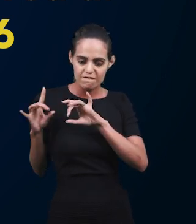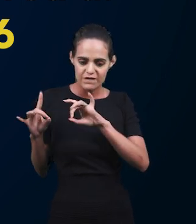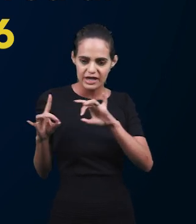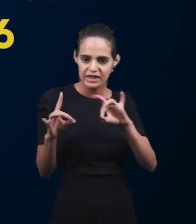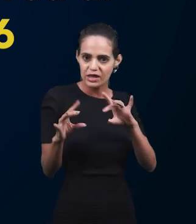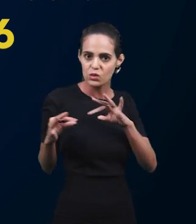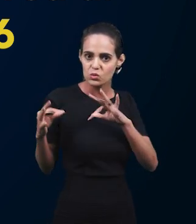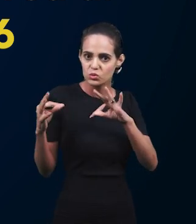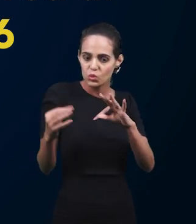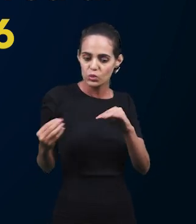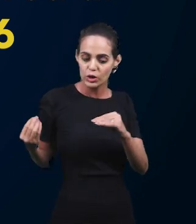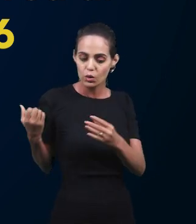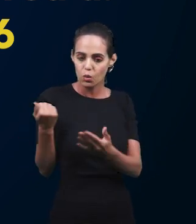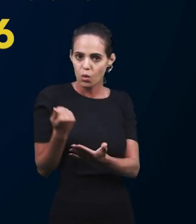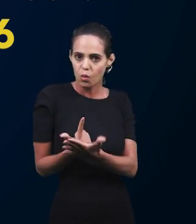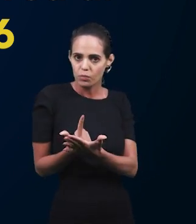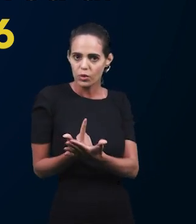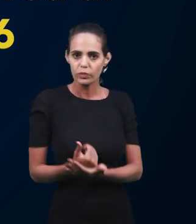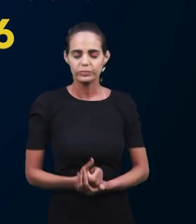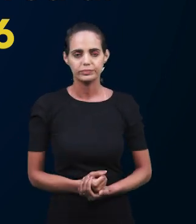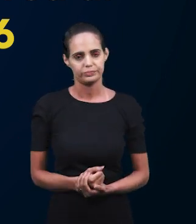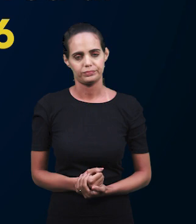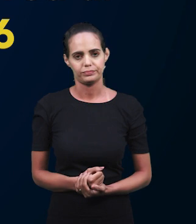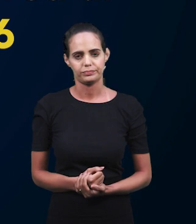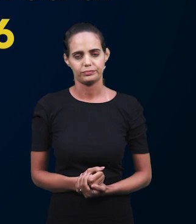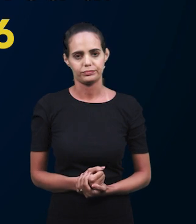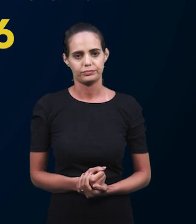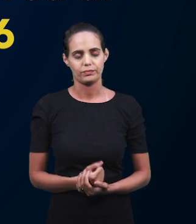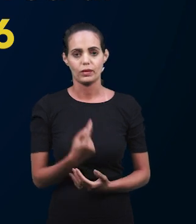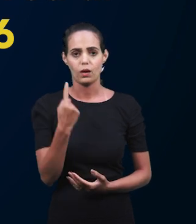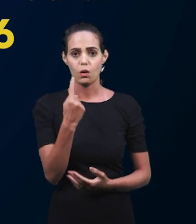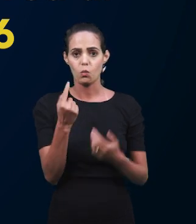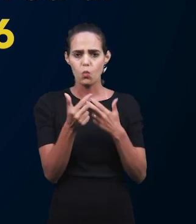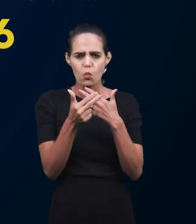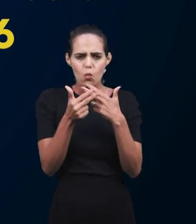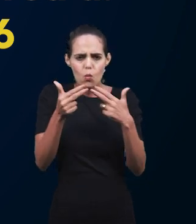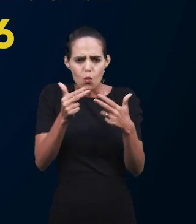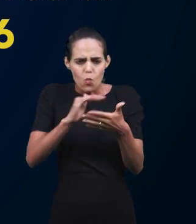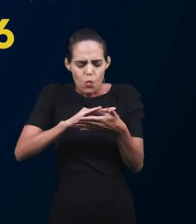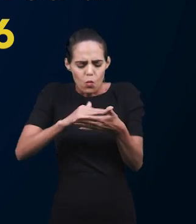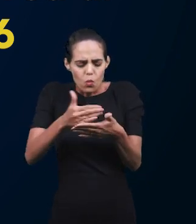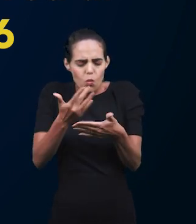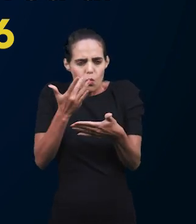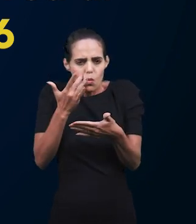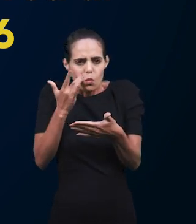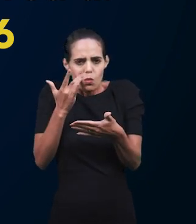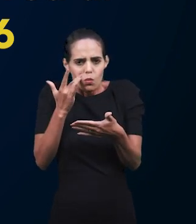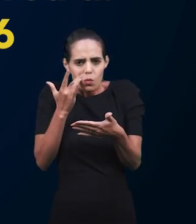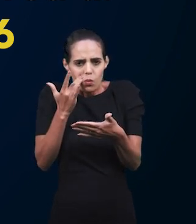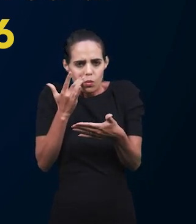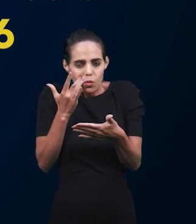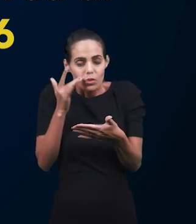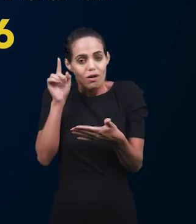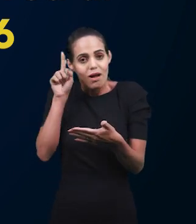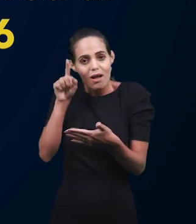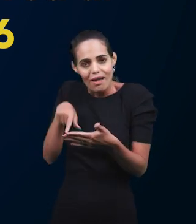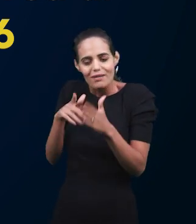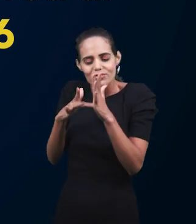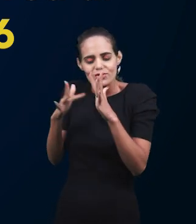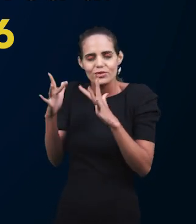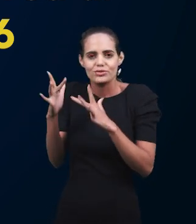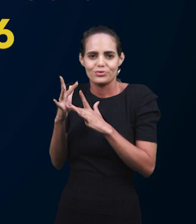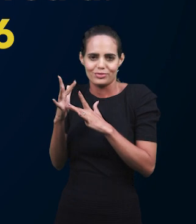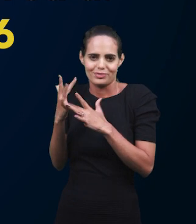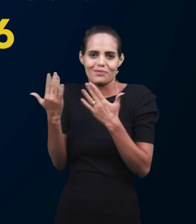a comprou. O item profético de maior valor contido no tesouro, que é a palavra de Deus, é Jesus. Jesus ele